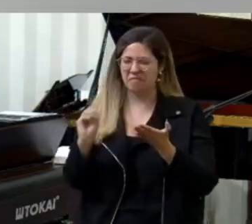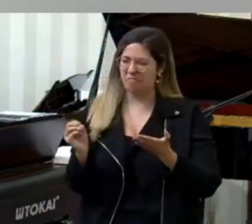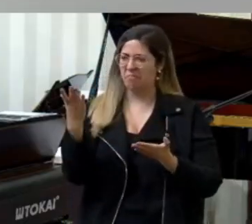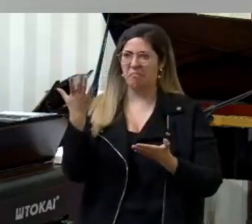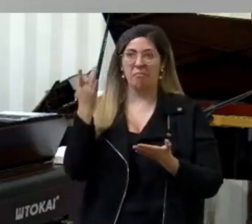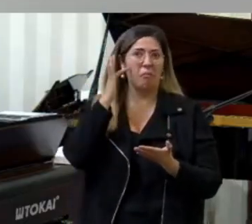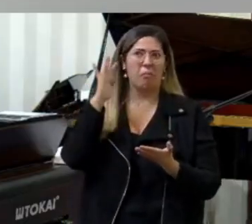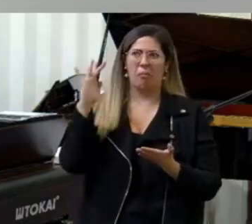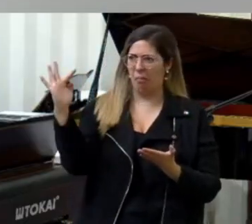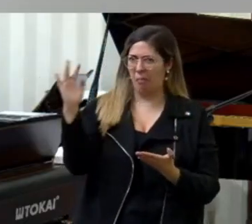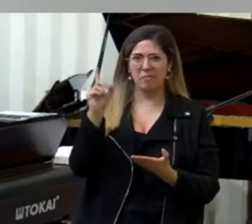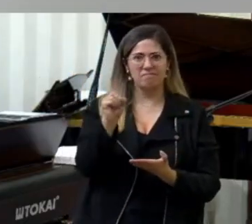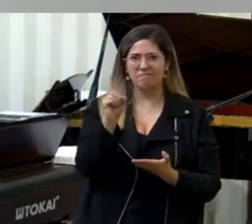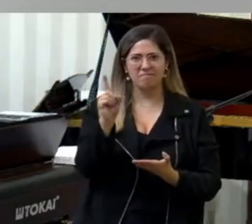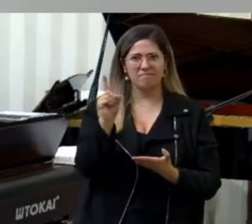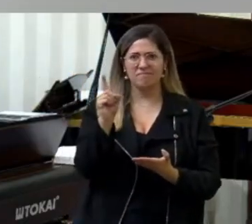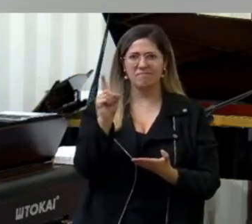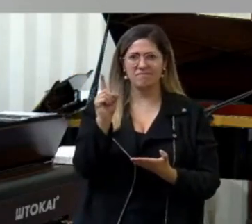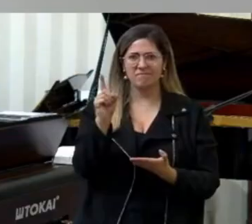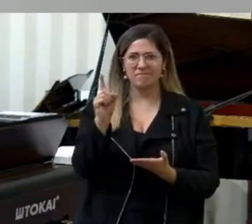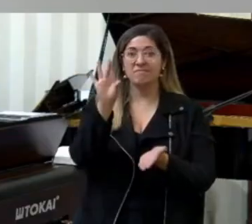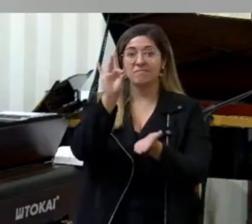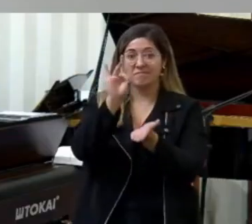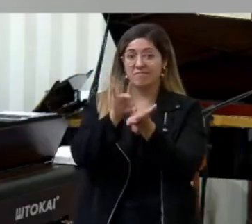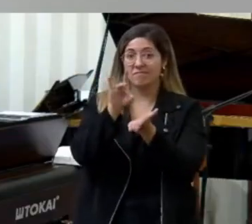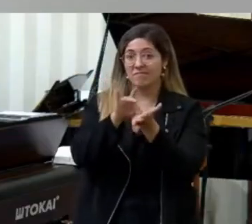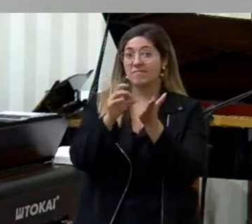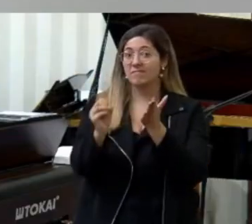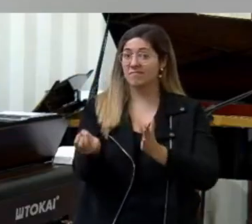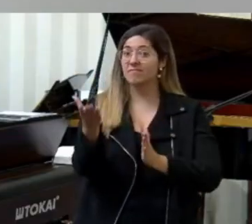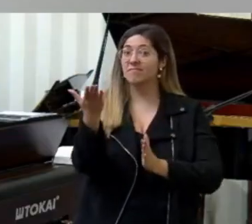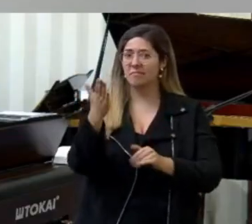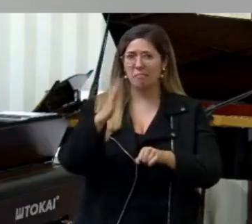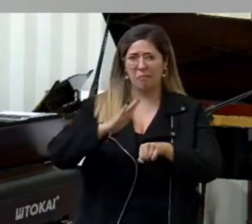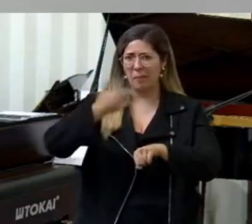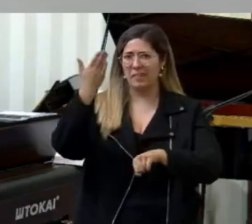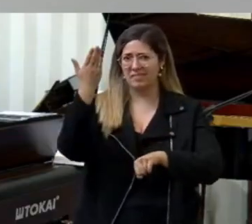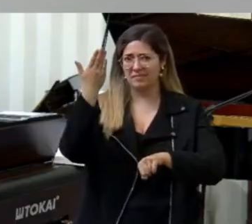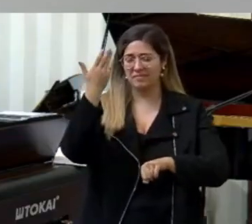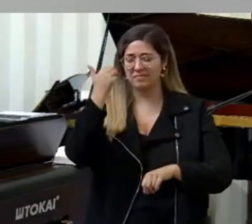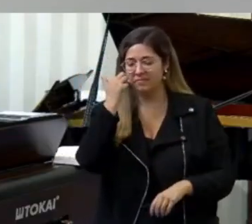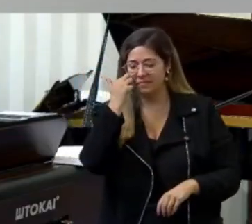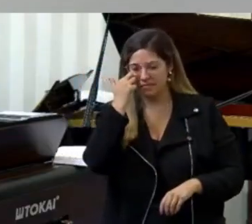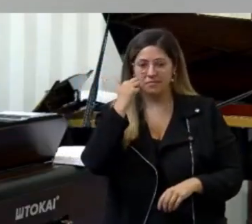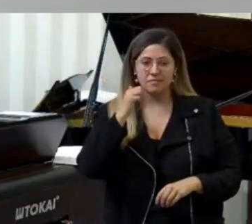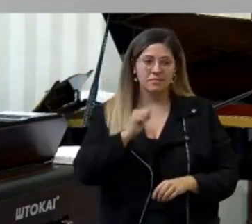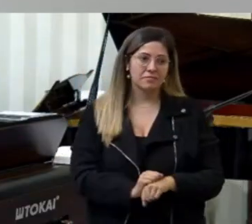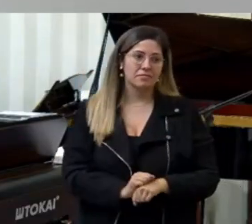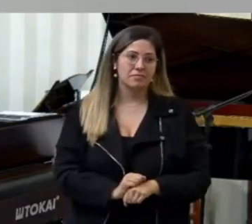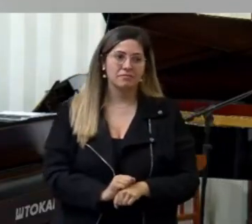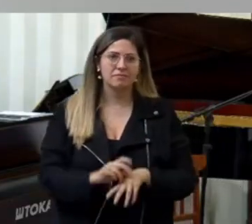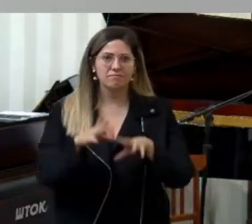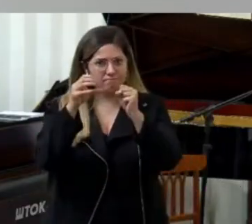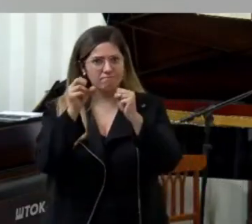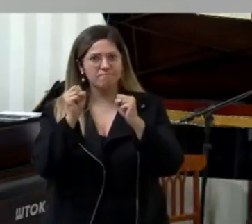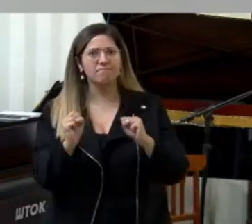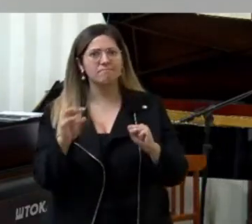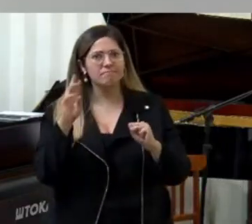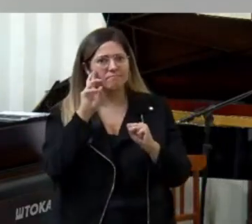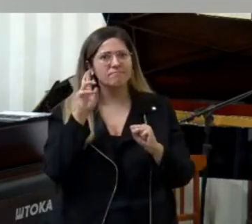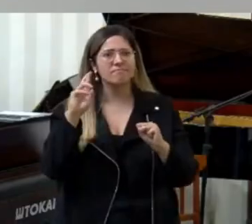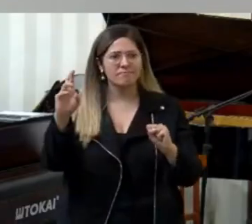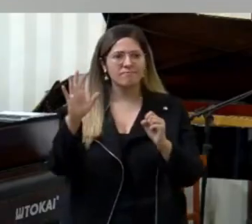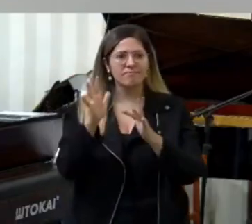obra de imaginação, isso não é conto de fadas, isso não é crônica, isso é mais do que isso. Isso é a ação poderosa do